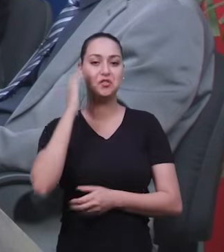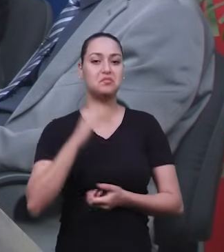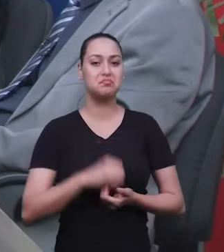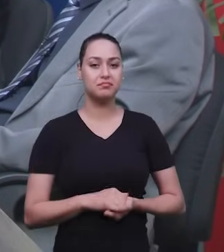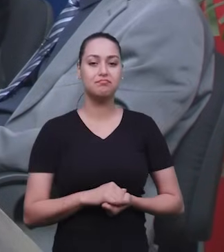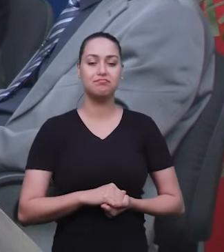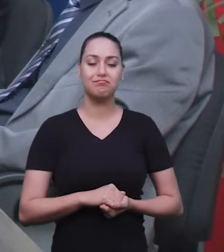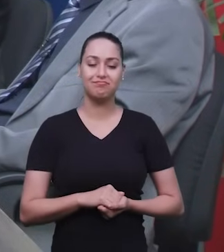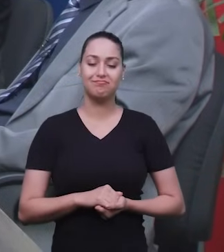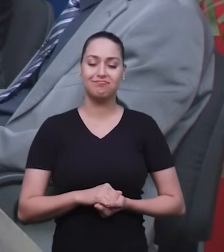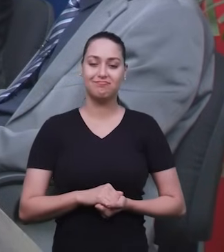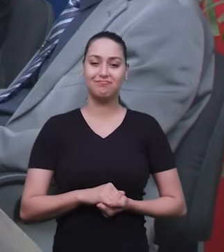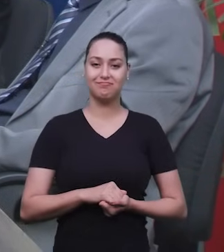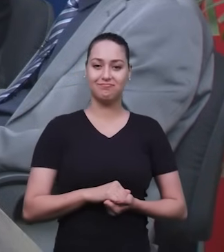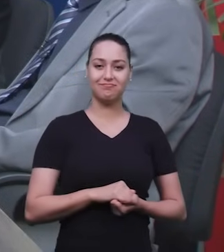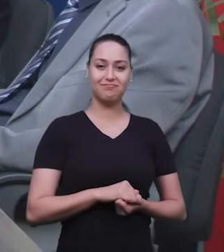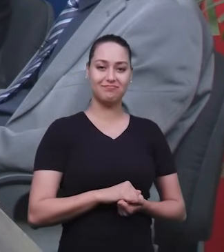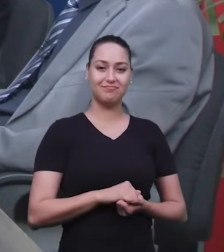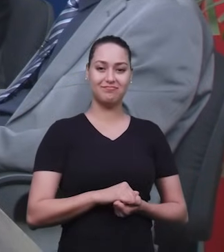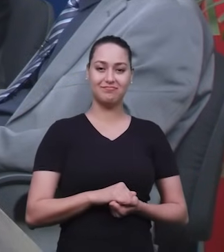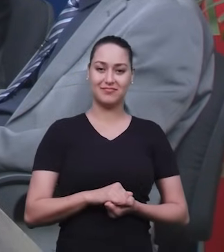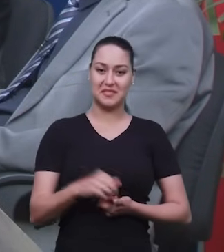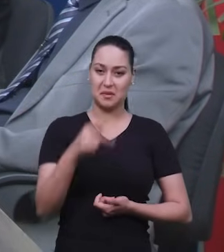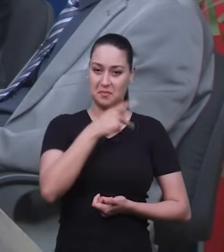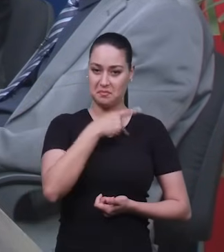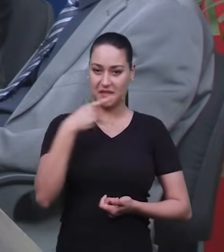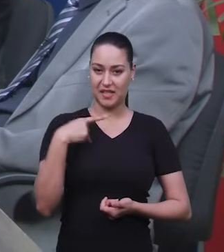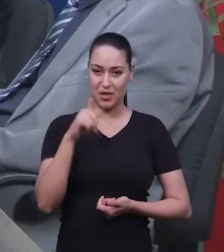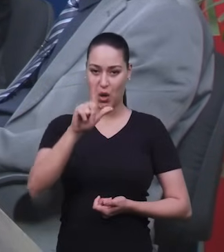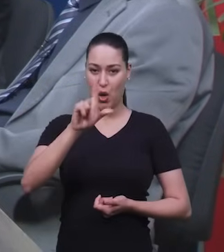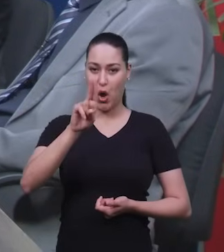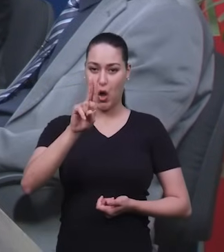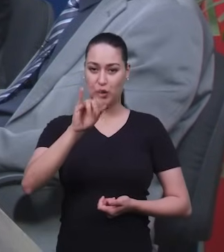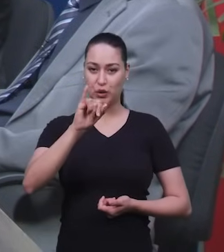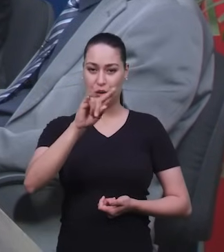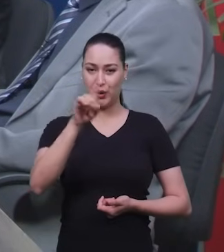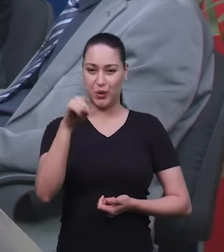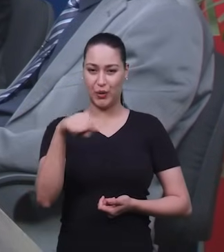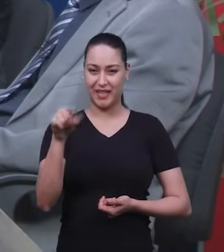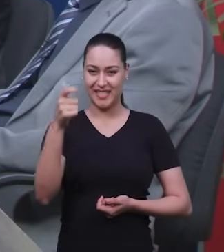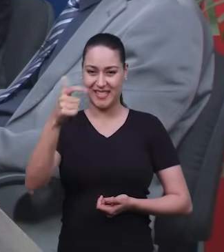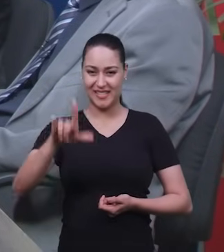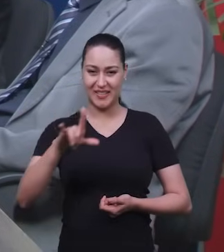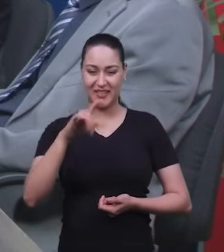Amém. Pastor Luiz Carlos, vamos ouvir mais uma experiência. Nós